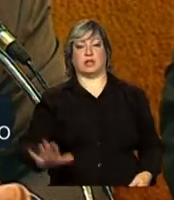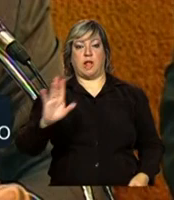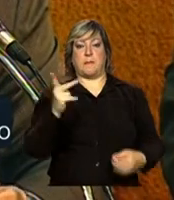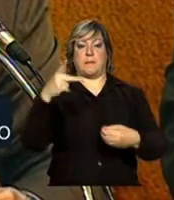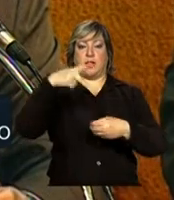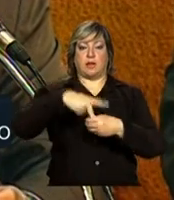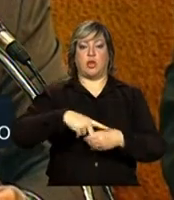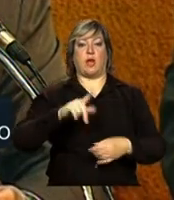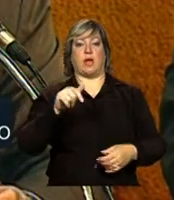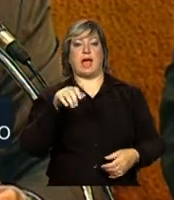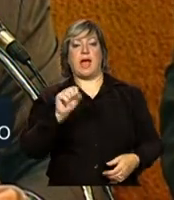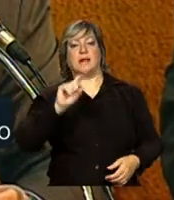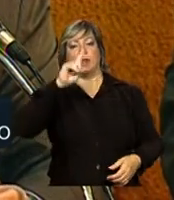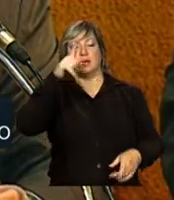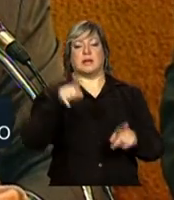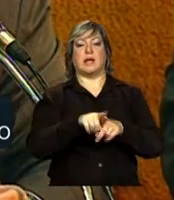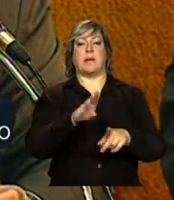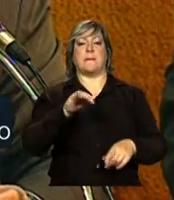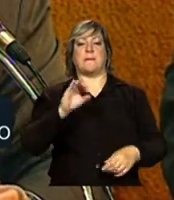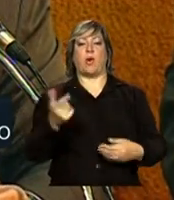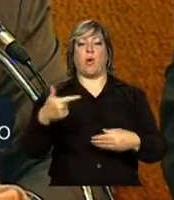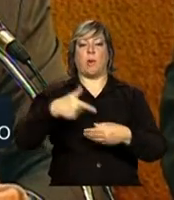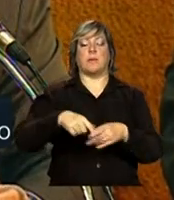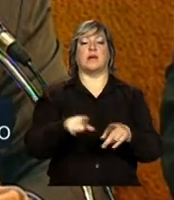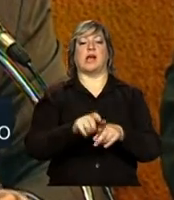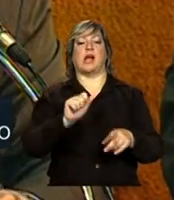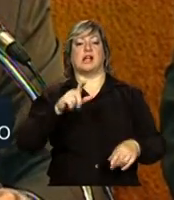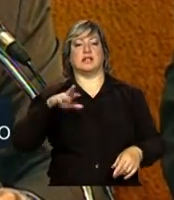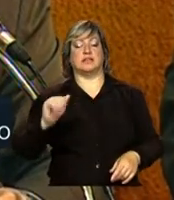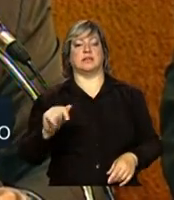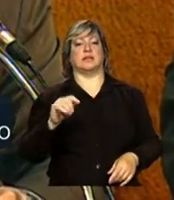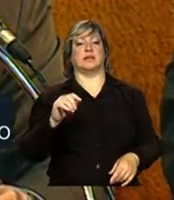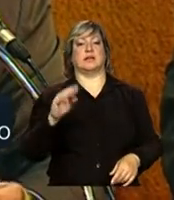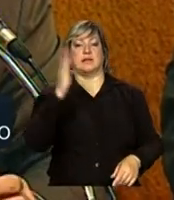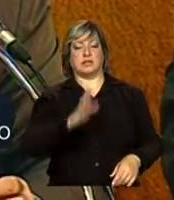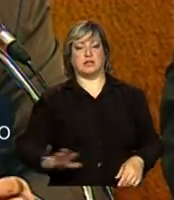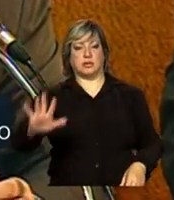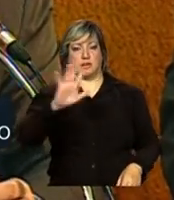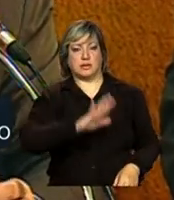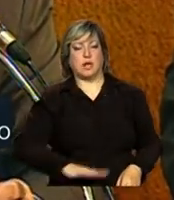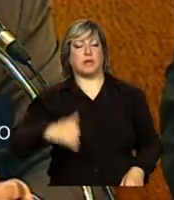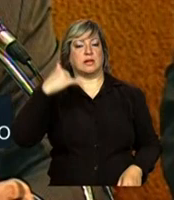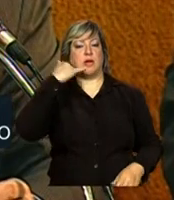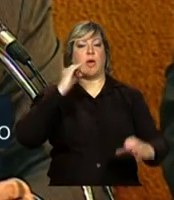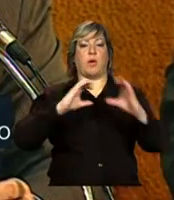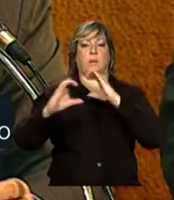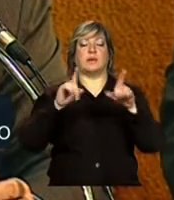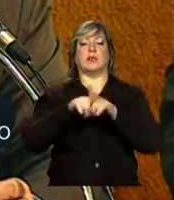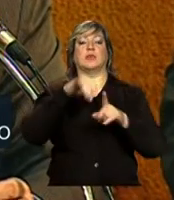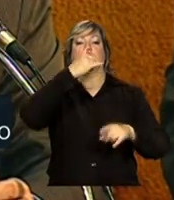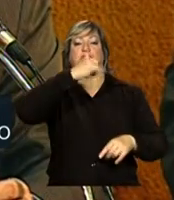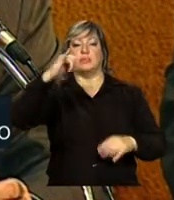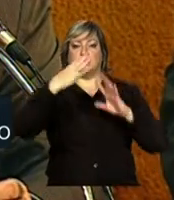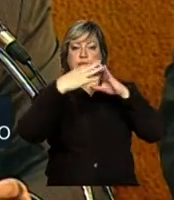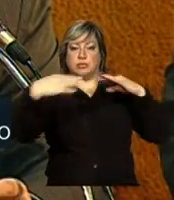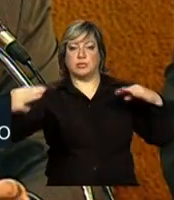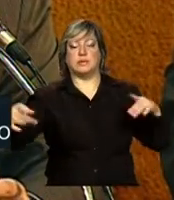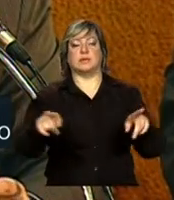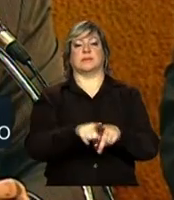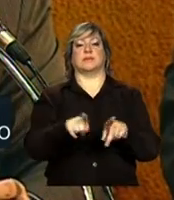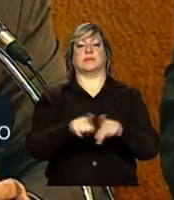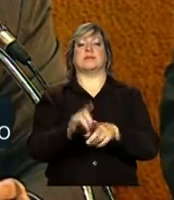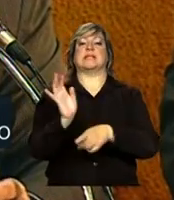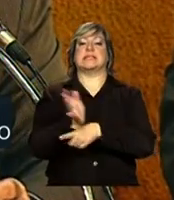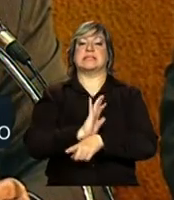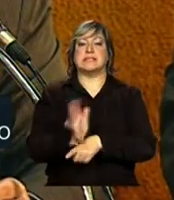gás natural e biocombustíveis a NP da Agência Nacional de telecomunicações da Agência Nacional de Energia Elétrica da Agência Nacional do